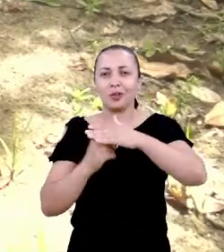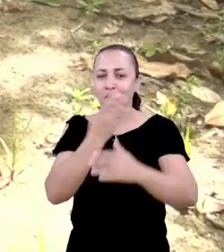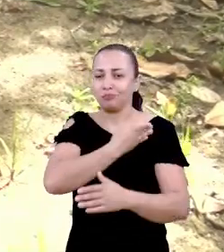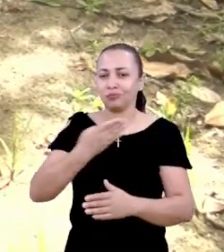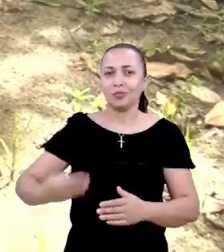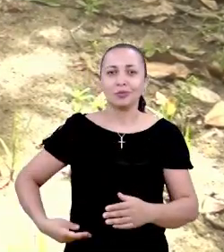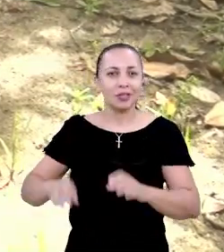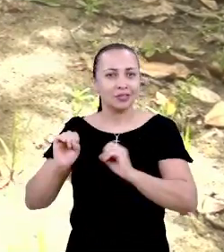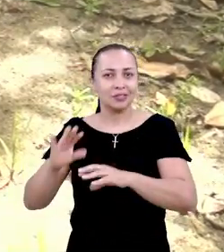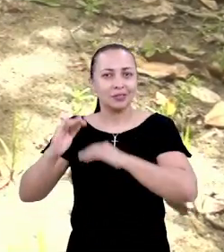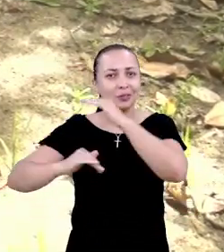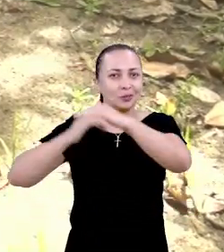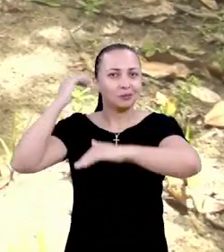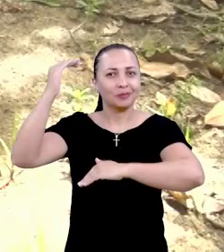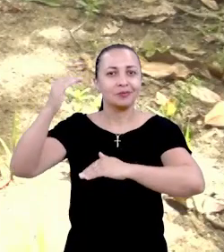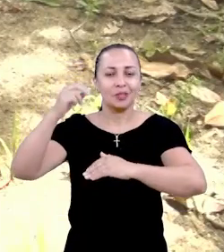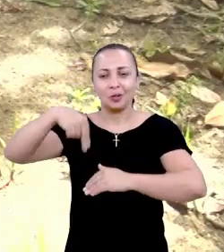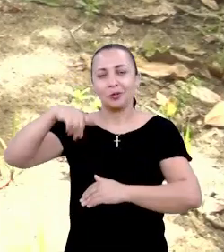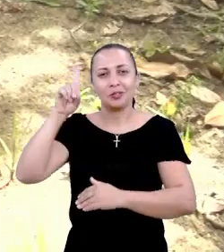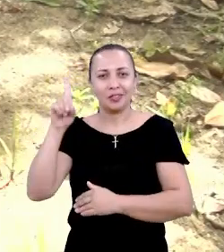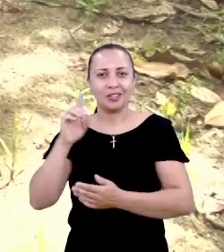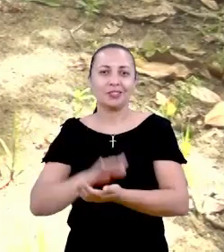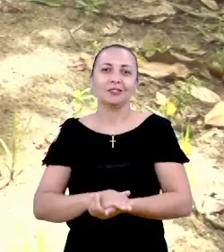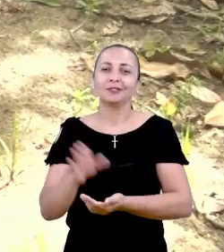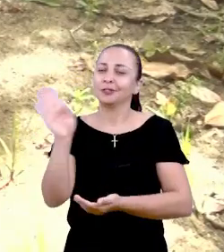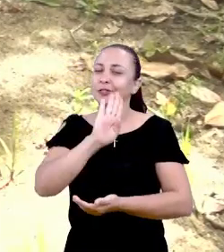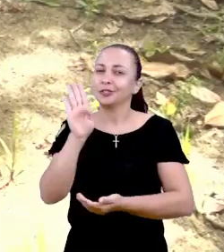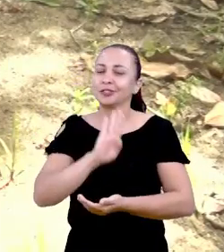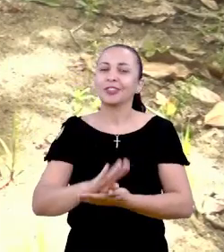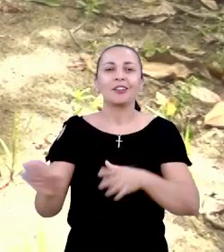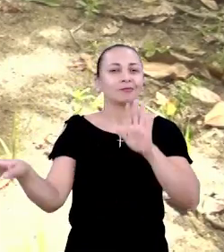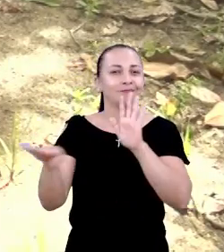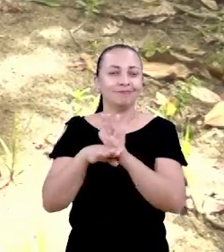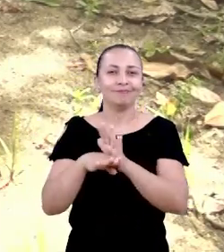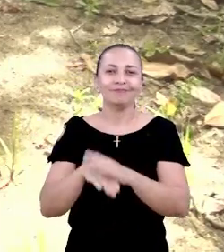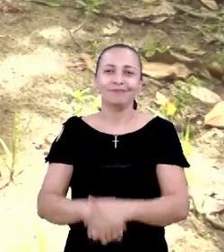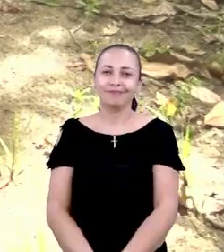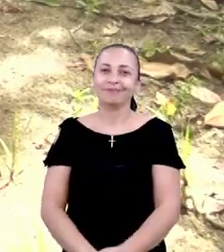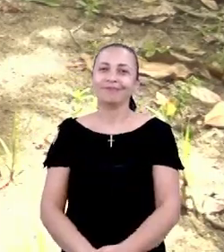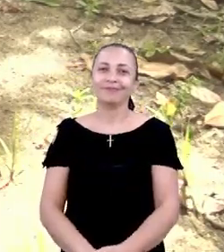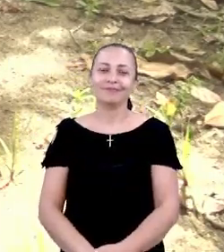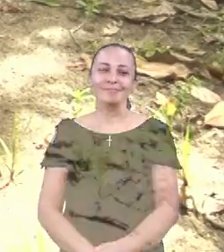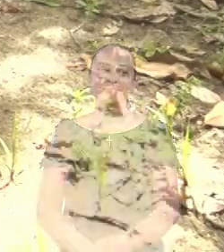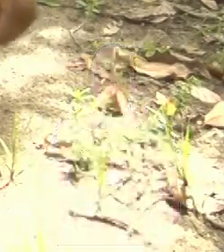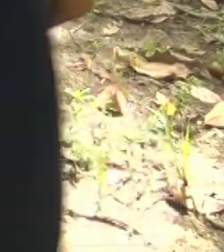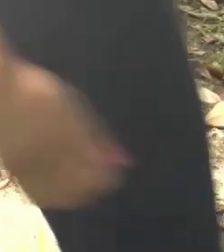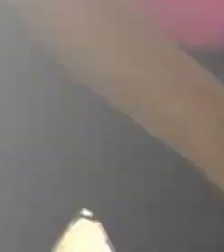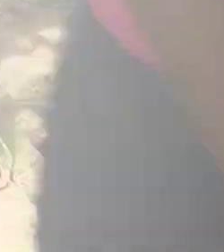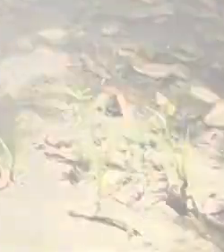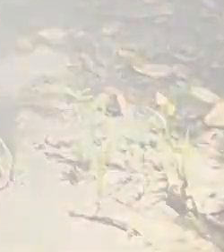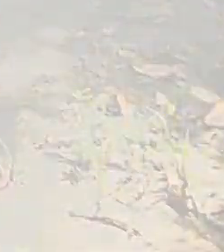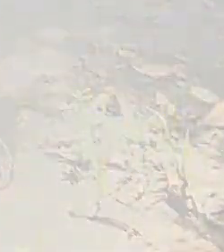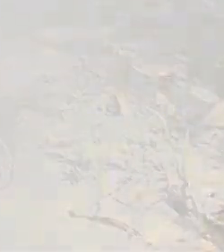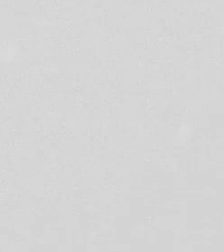instituições públicas de ensino superior do Nordeste. Tchau, tchau e até lá!